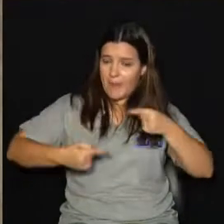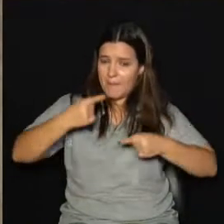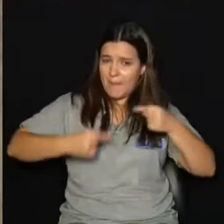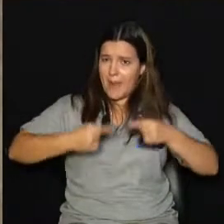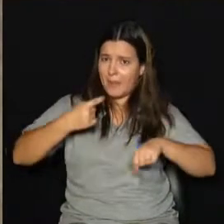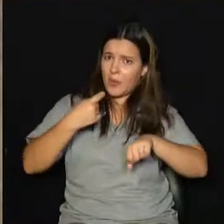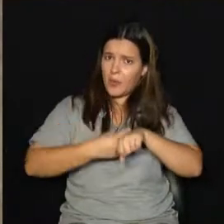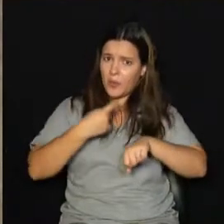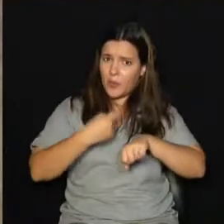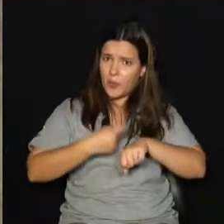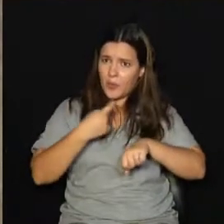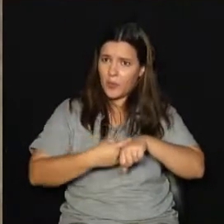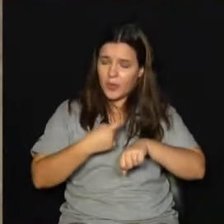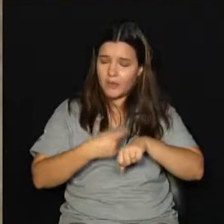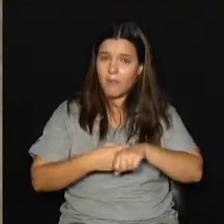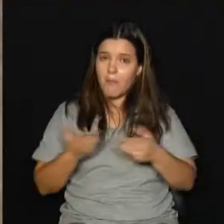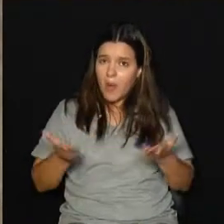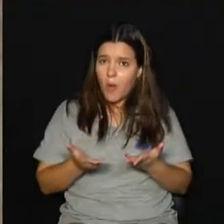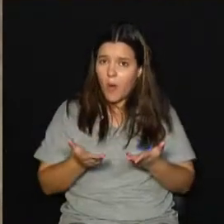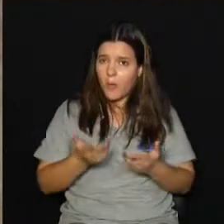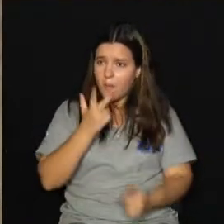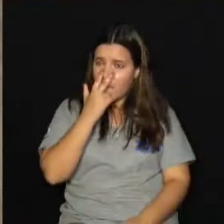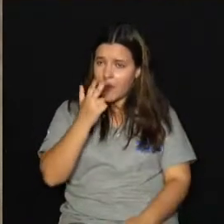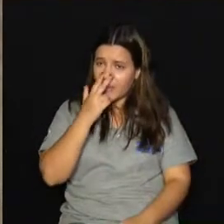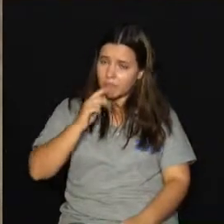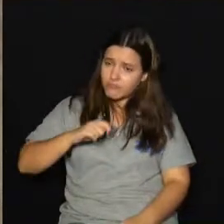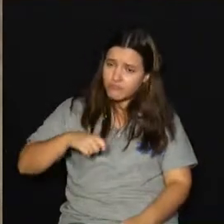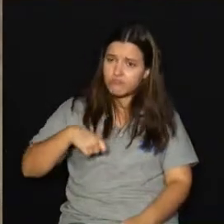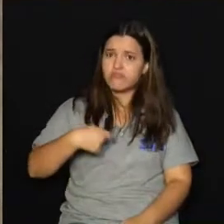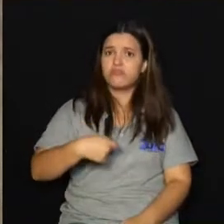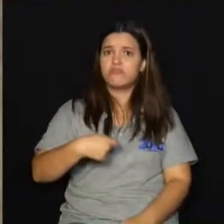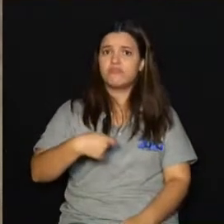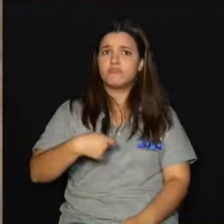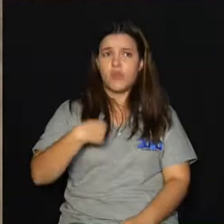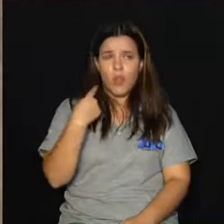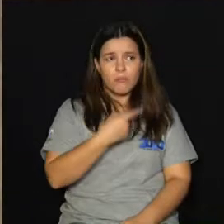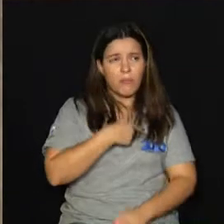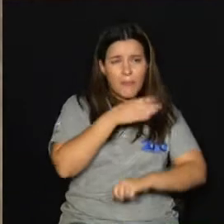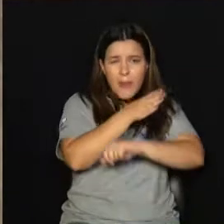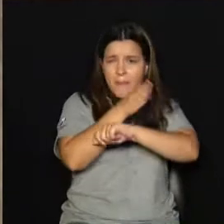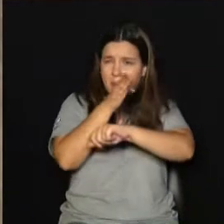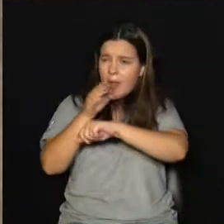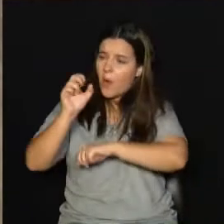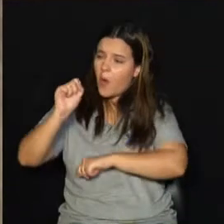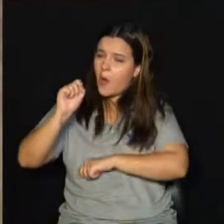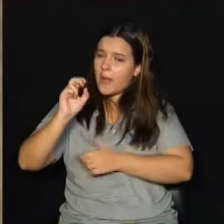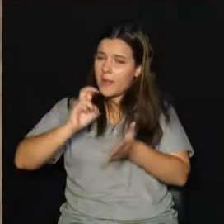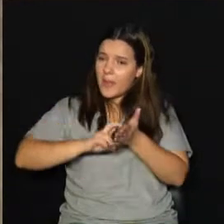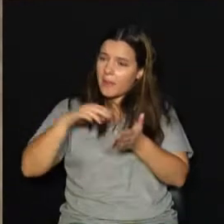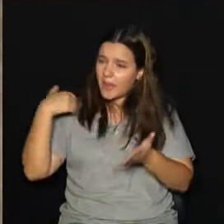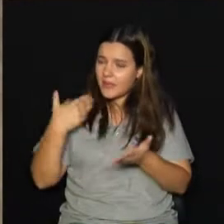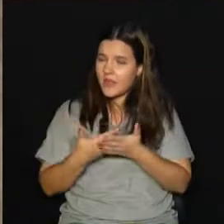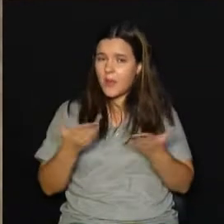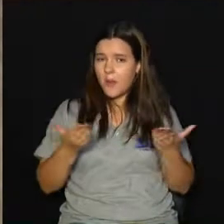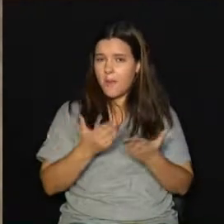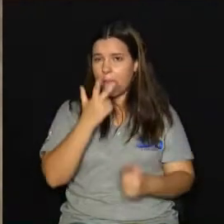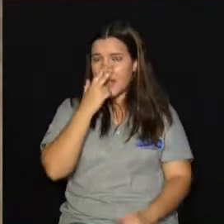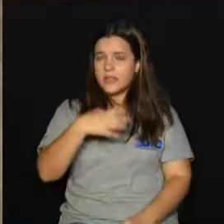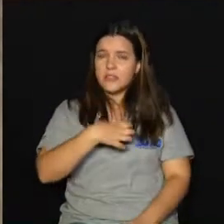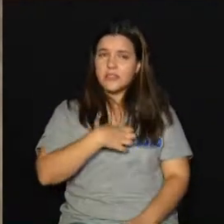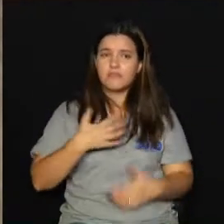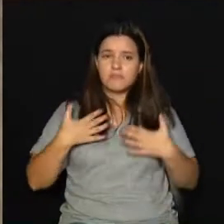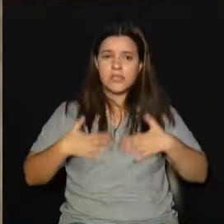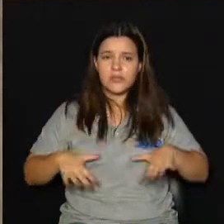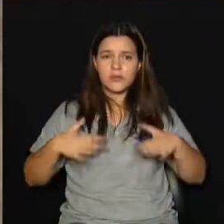debates políticos, mas o dia de hoje, pelo giro que a gente deu desde as 8h da manhã, um clima muito